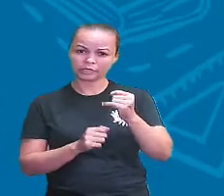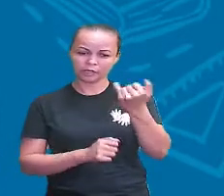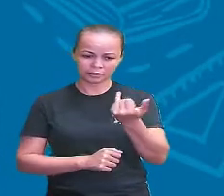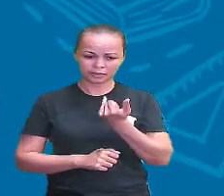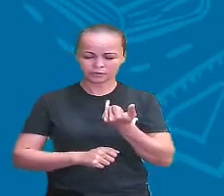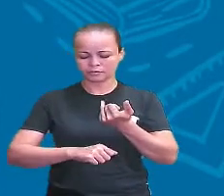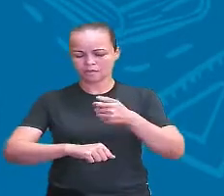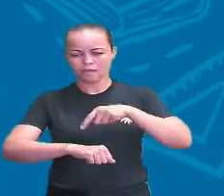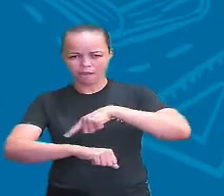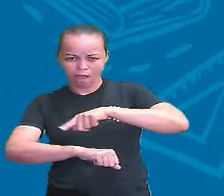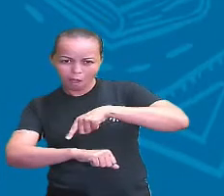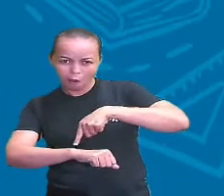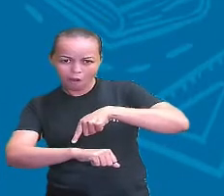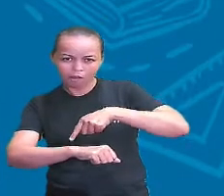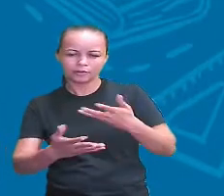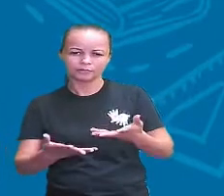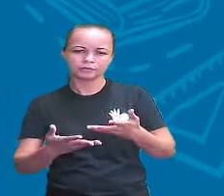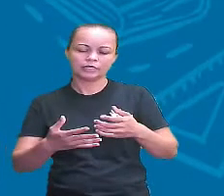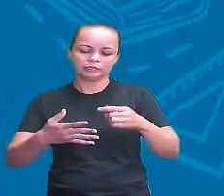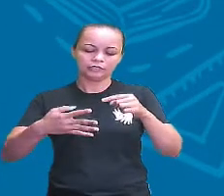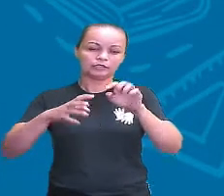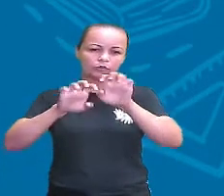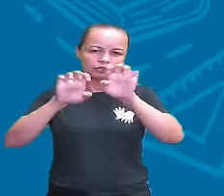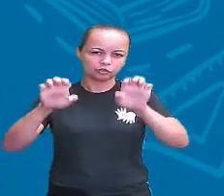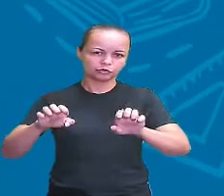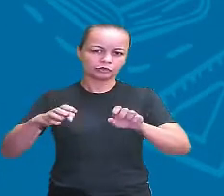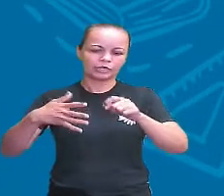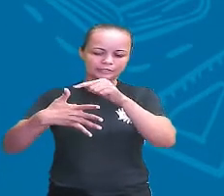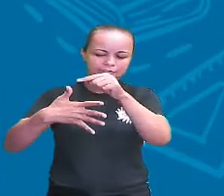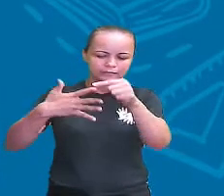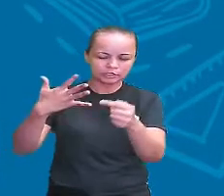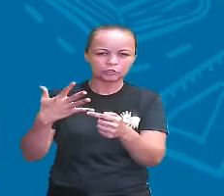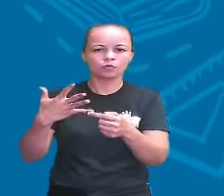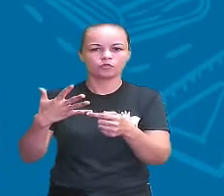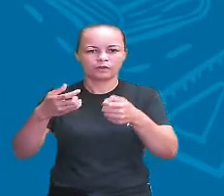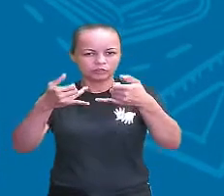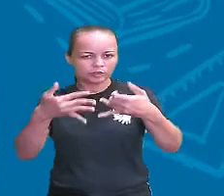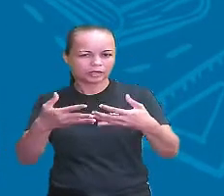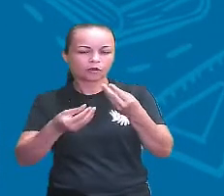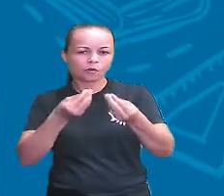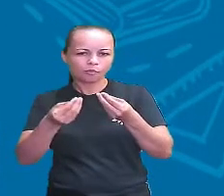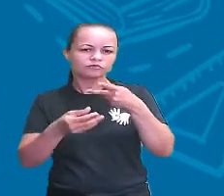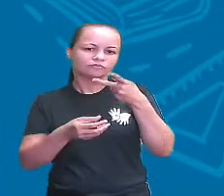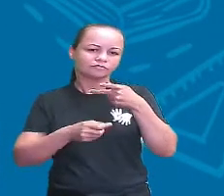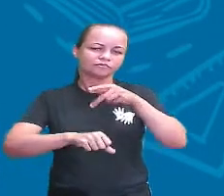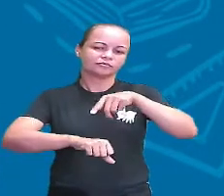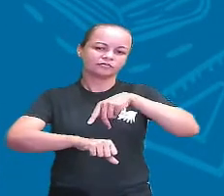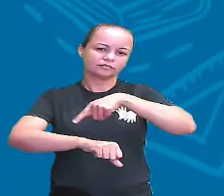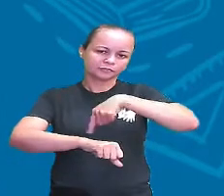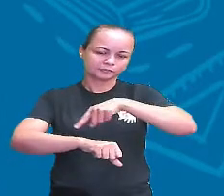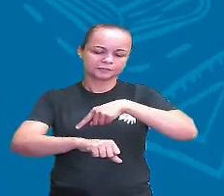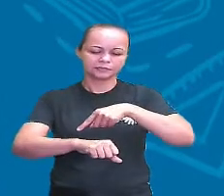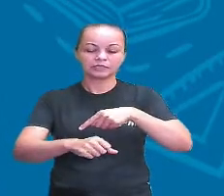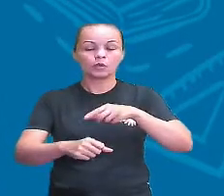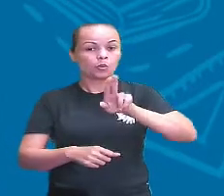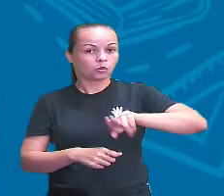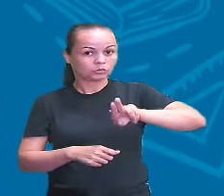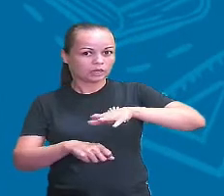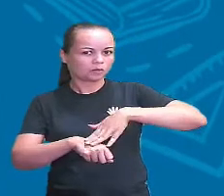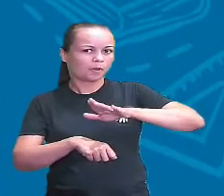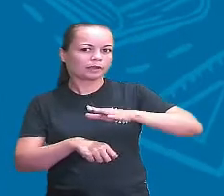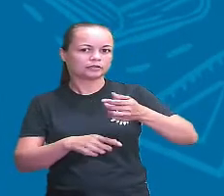aí 5 estruturas, 5 frases que são utilizadas para dizer horas, tá? Lembrando, o mais utilizado é a primeira. What time